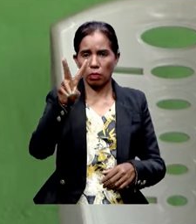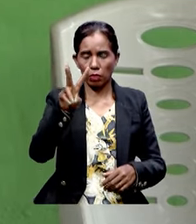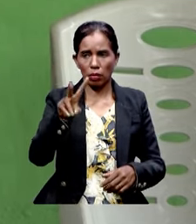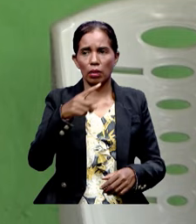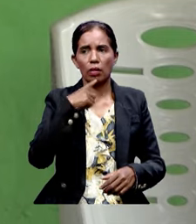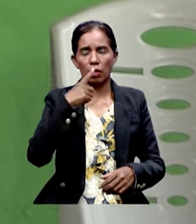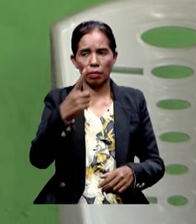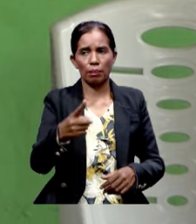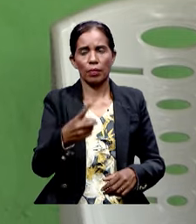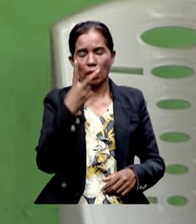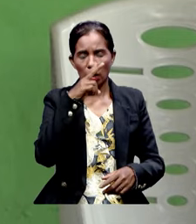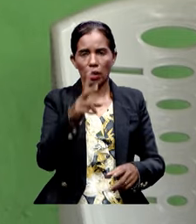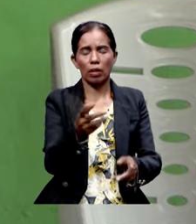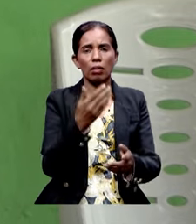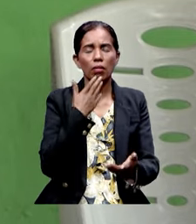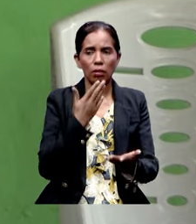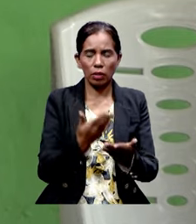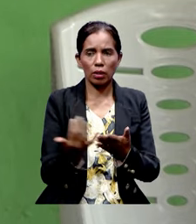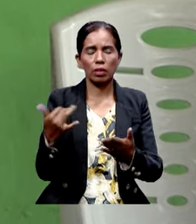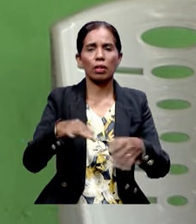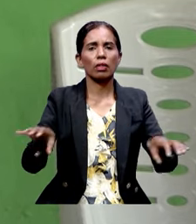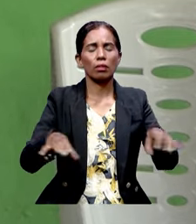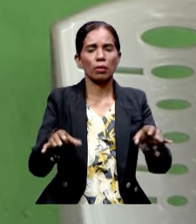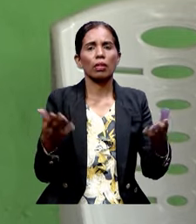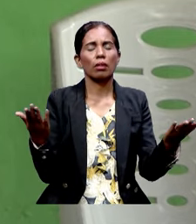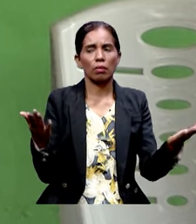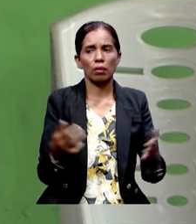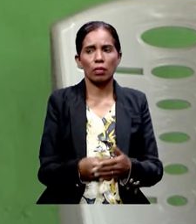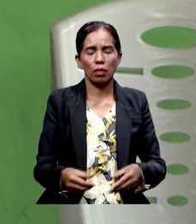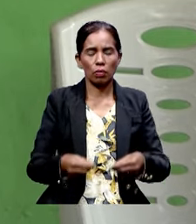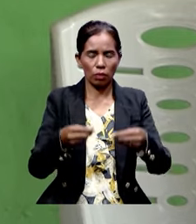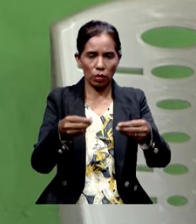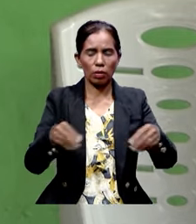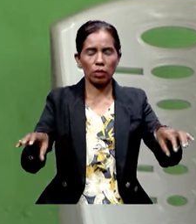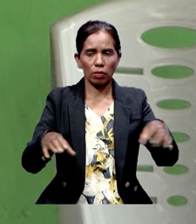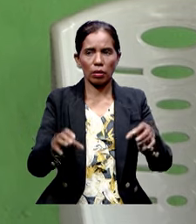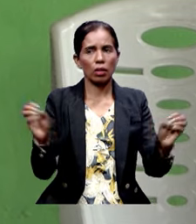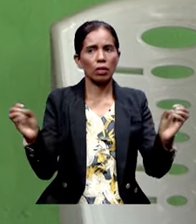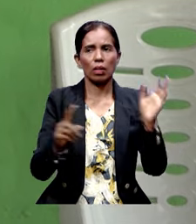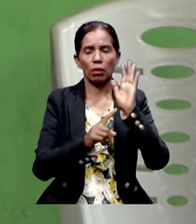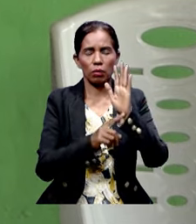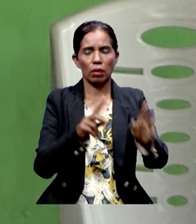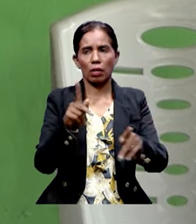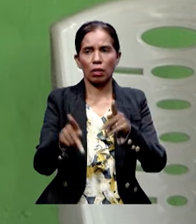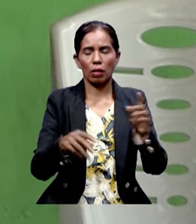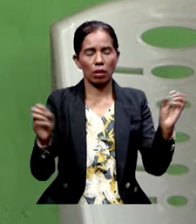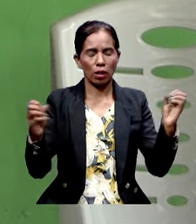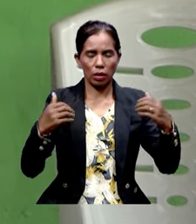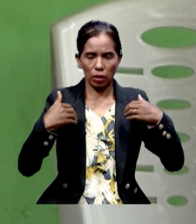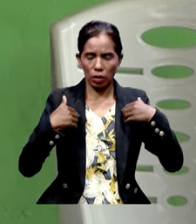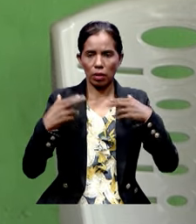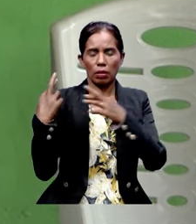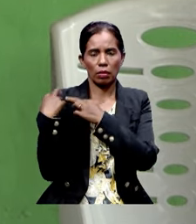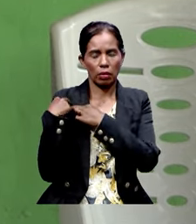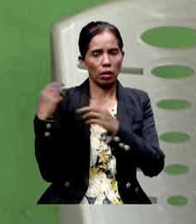teriam. Haré de dia que fale Sira nem a canar nem a nebe. Para for Lolos canar, né? Laos a tudo de tema e depois lá ia canar. Então lá liga